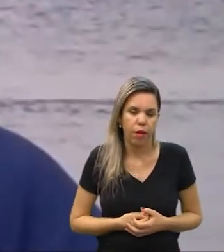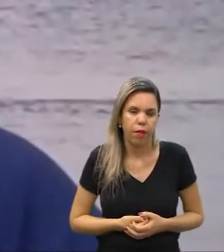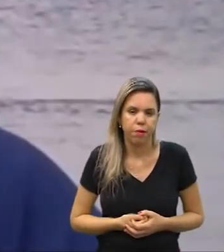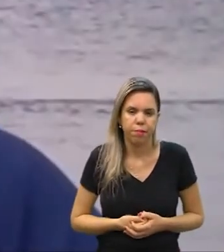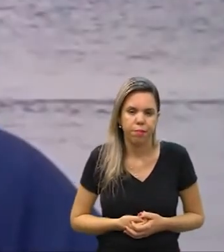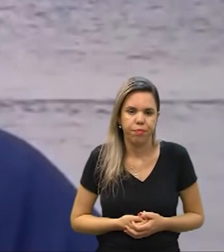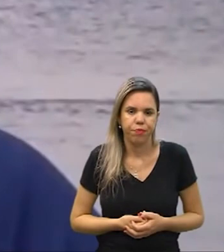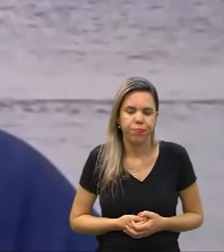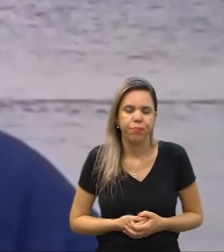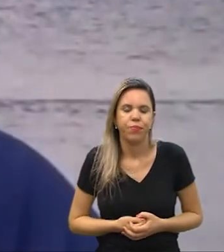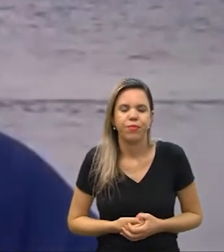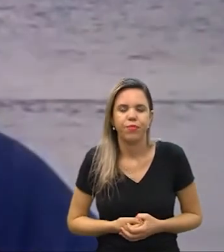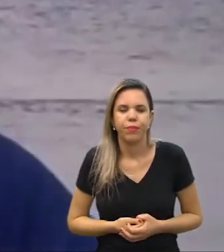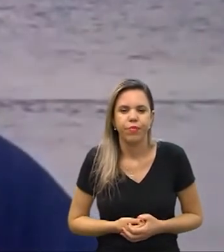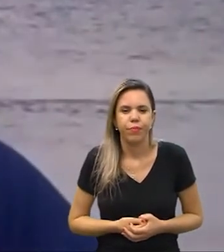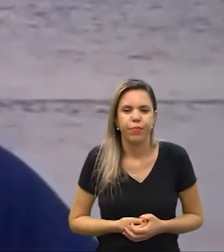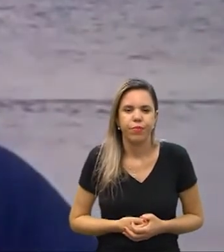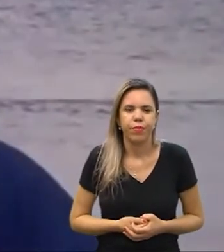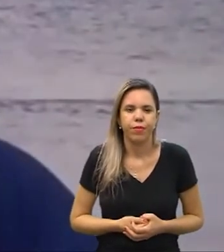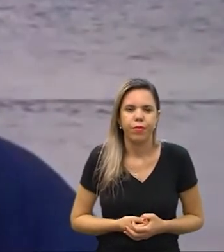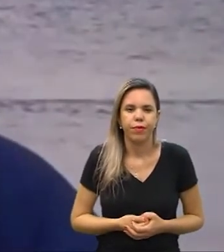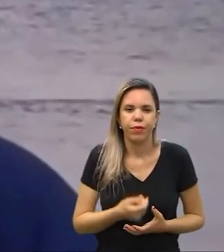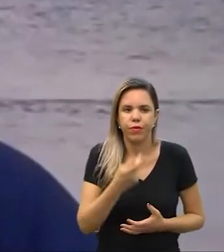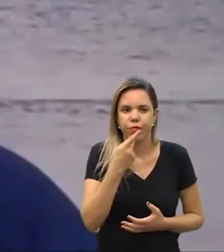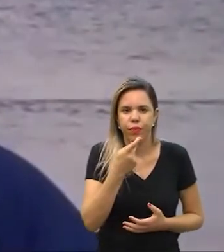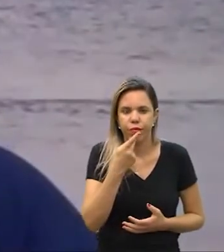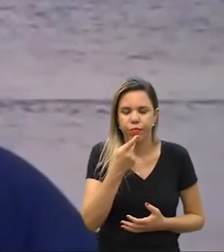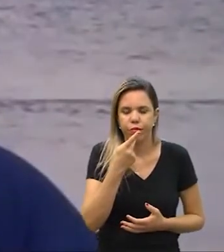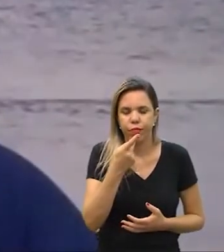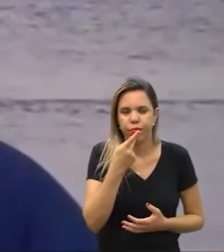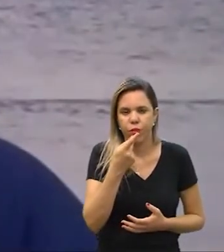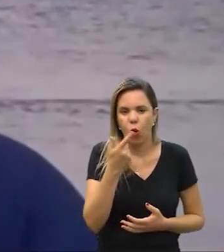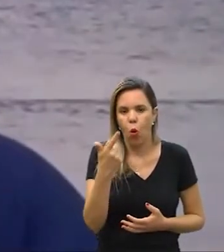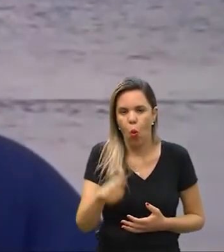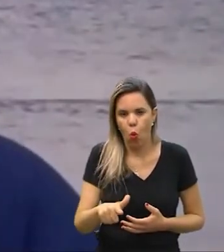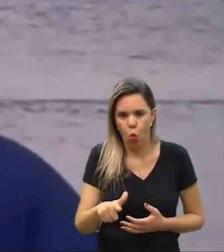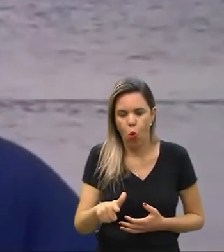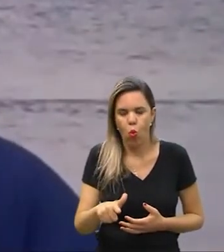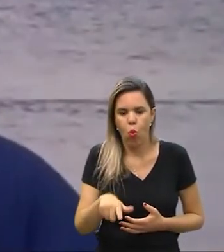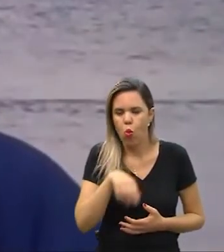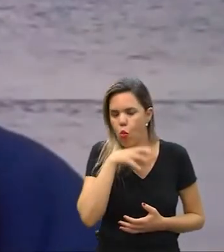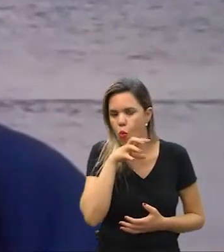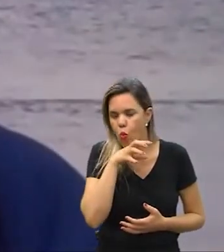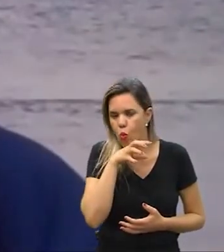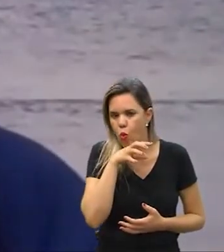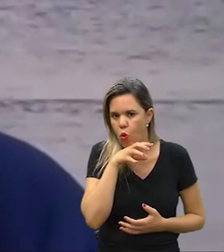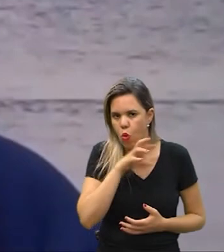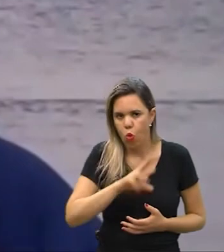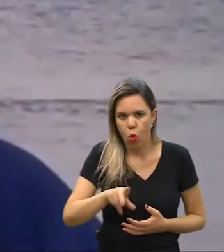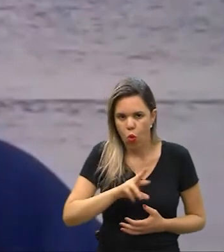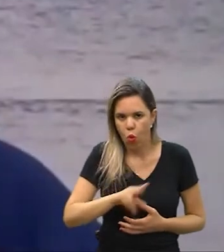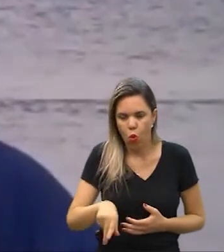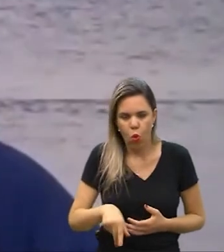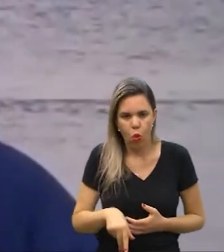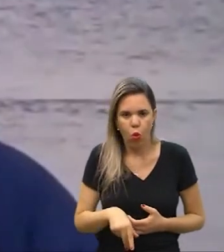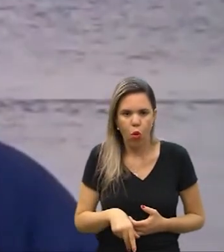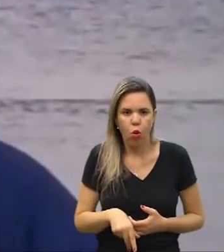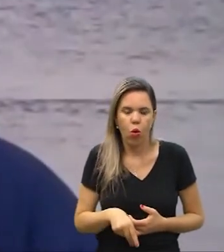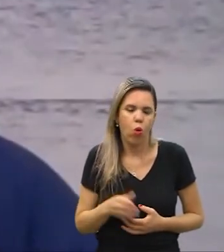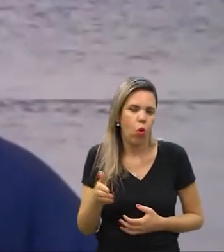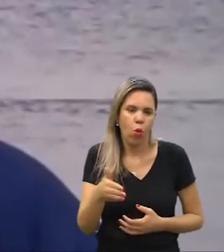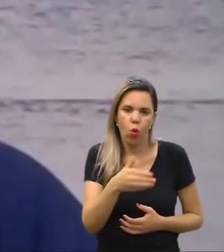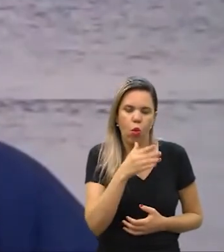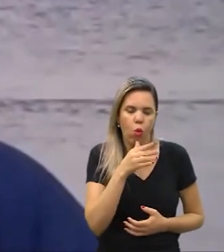Então, eu vou falar mais uma espécie, né? Ela não é aquática,